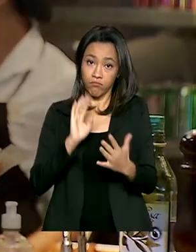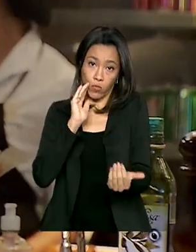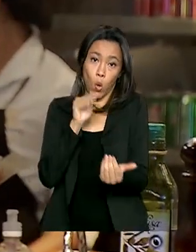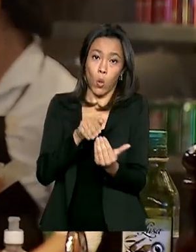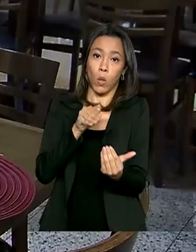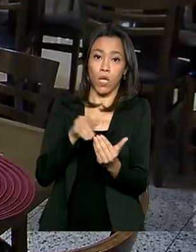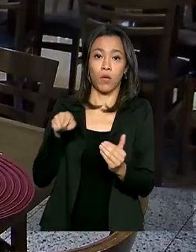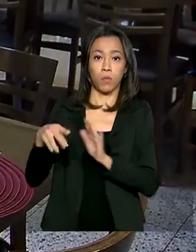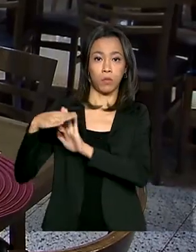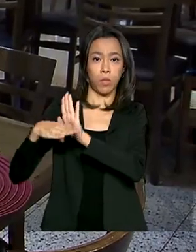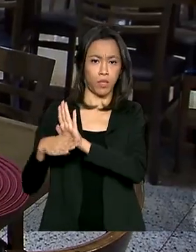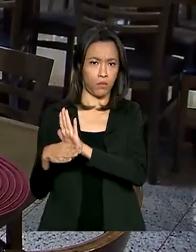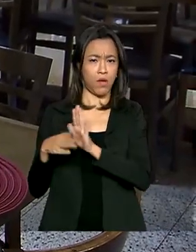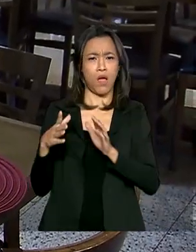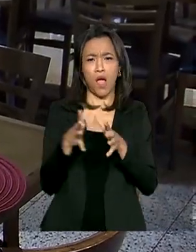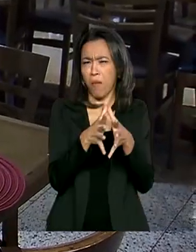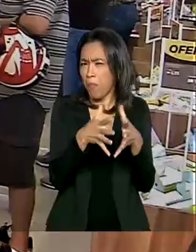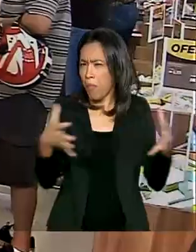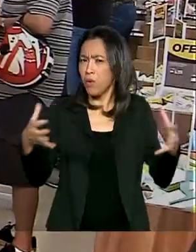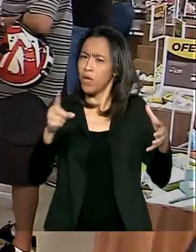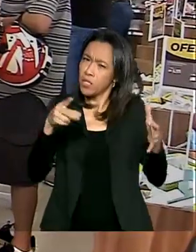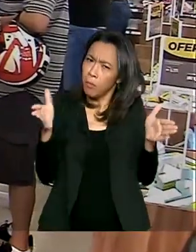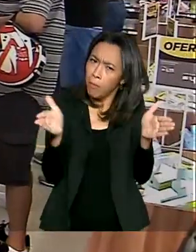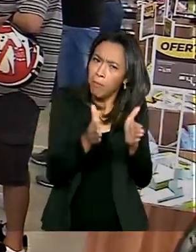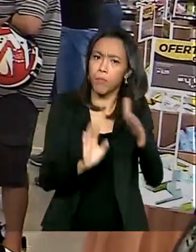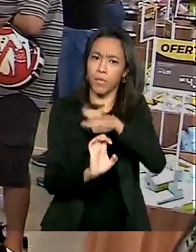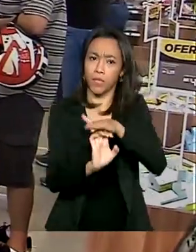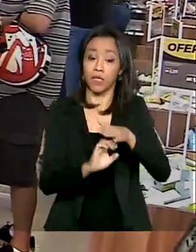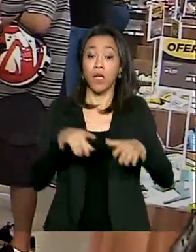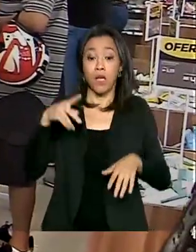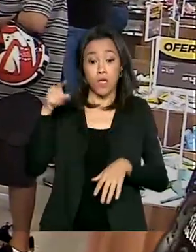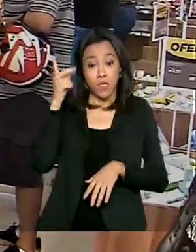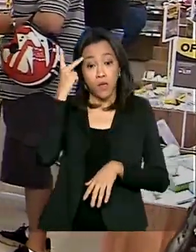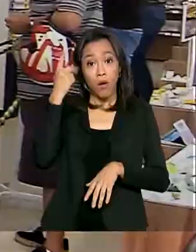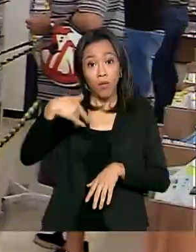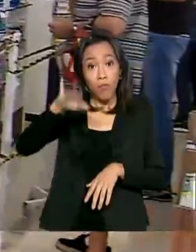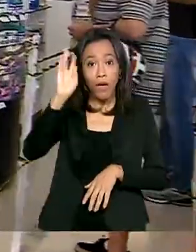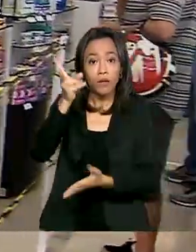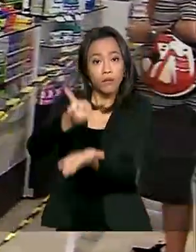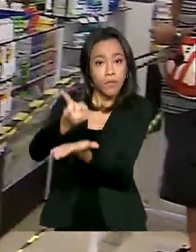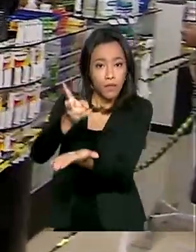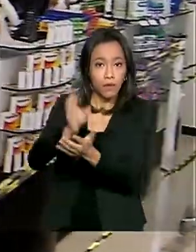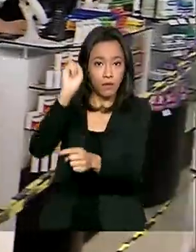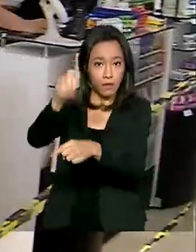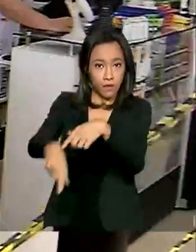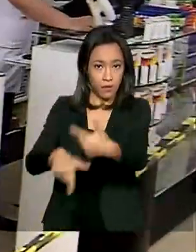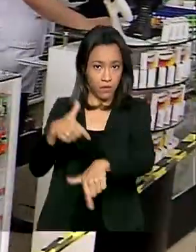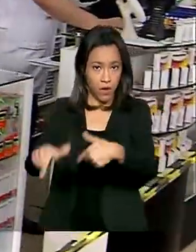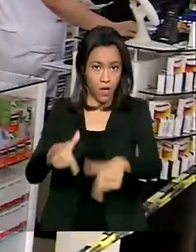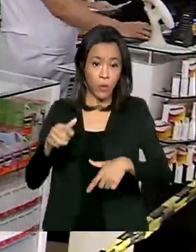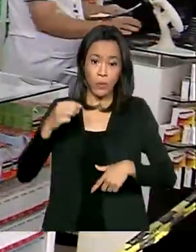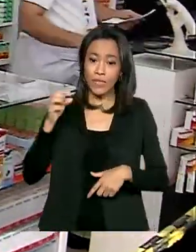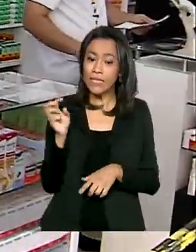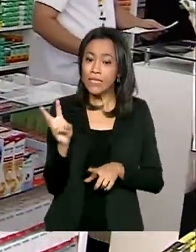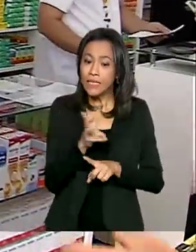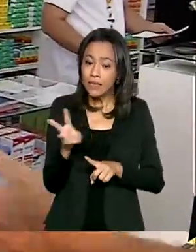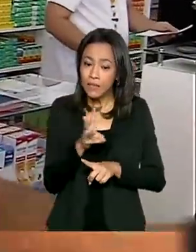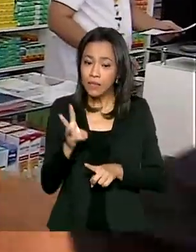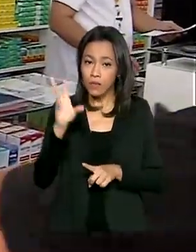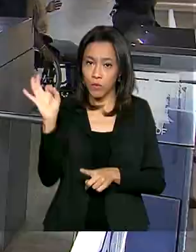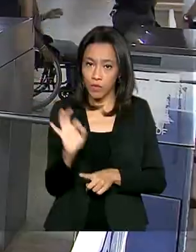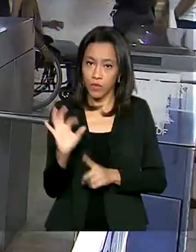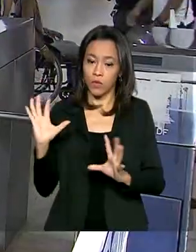de pequeno porte. E São Paulo foi o estado que mais preservou empregos, com 33% do total.